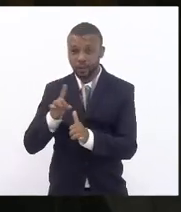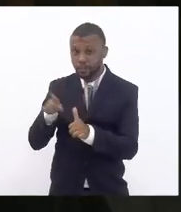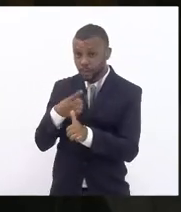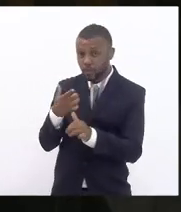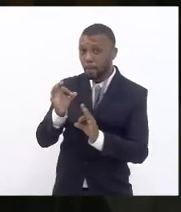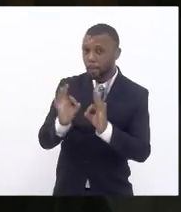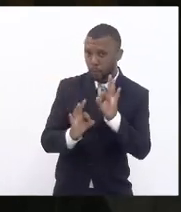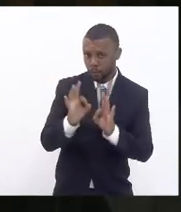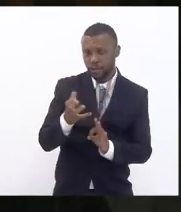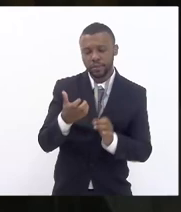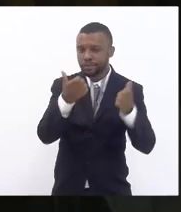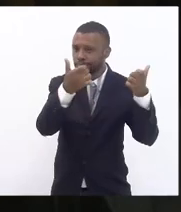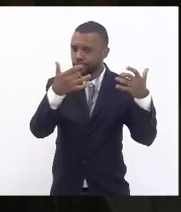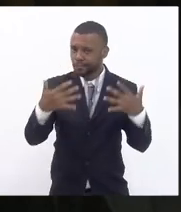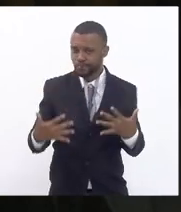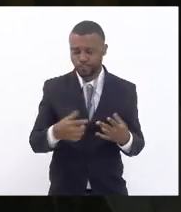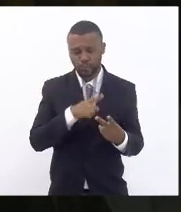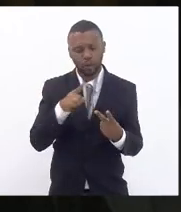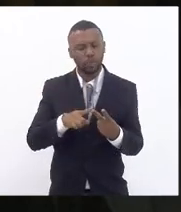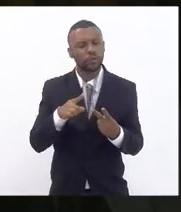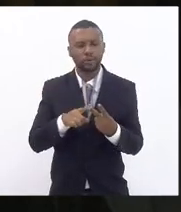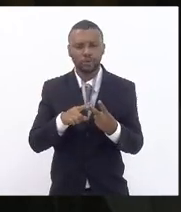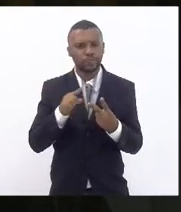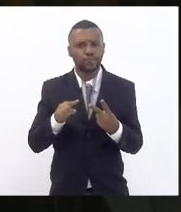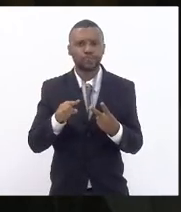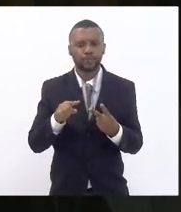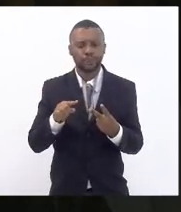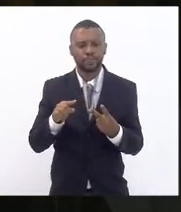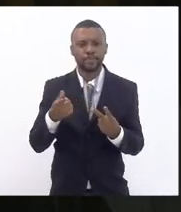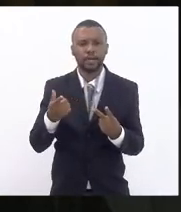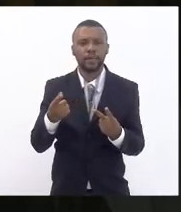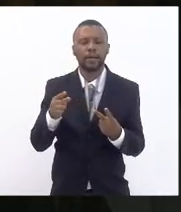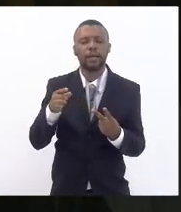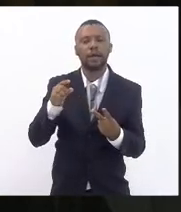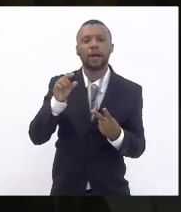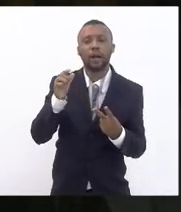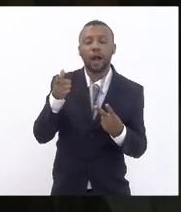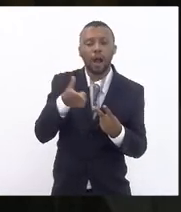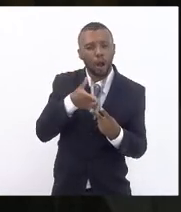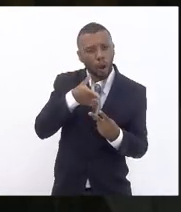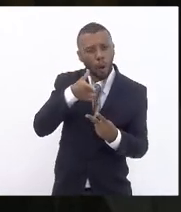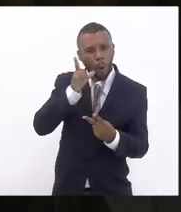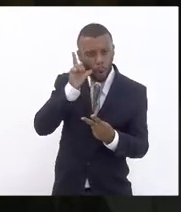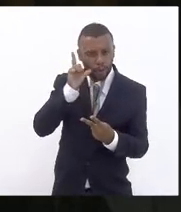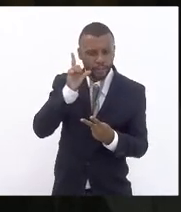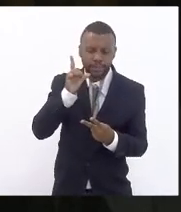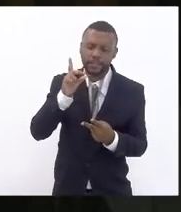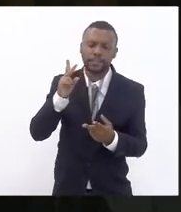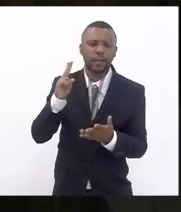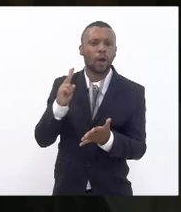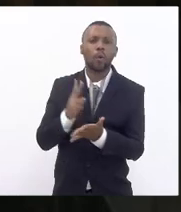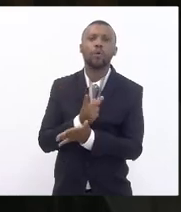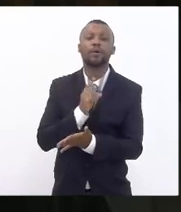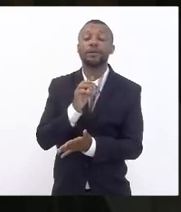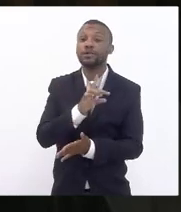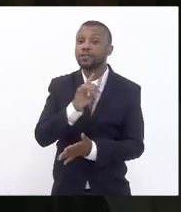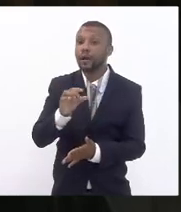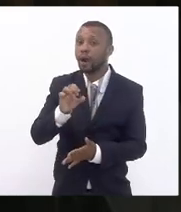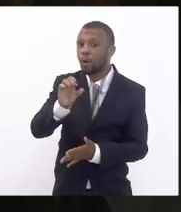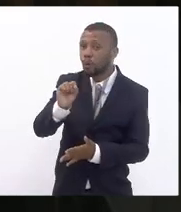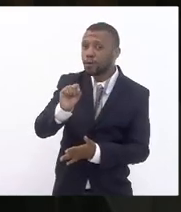na nossa fala. O segundo ponto, deputada Tia Ju, é que hoje, ontem, na verdade, dia 8 de